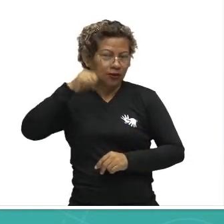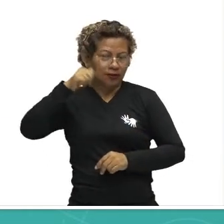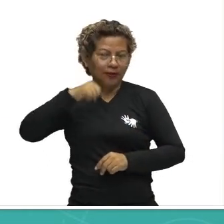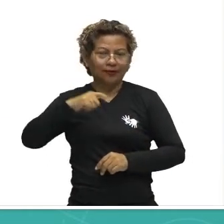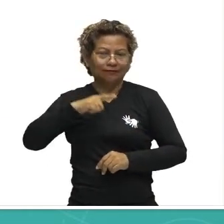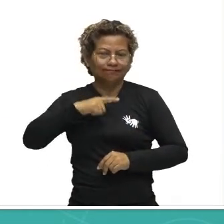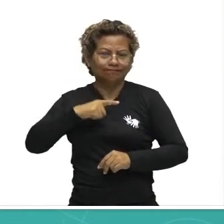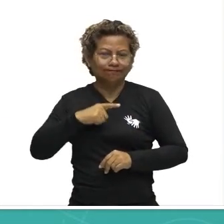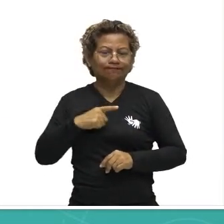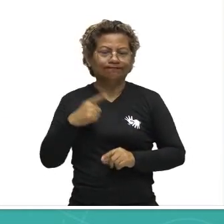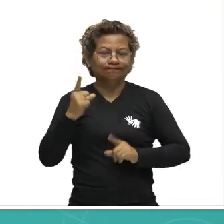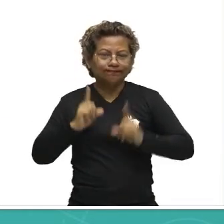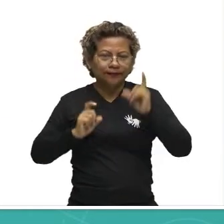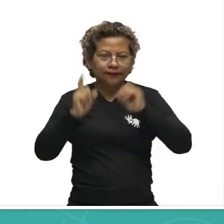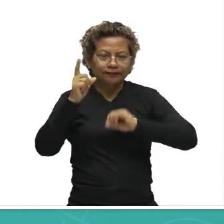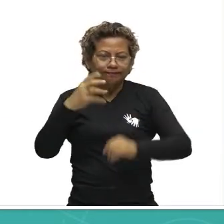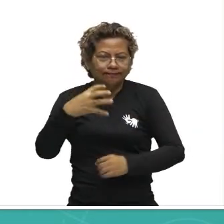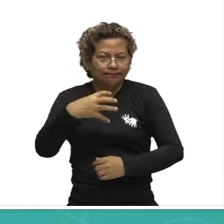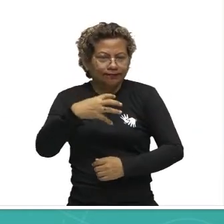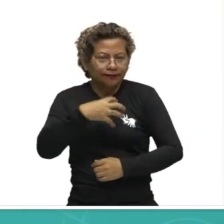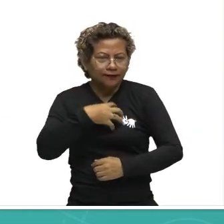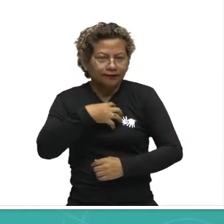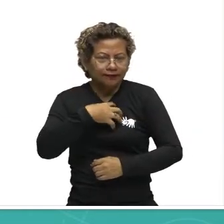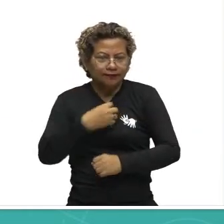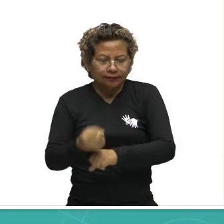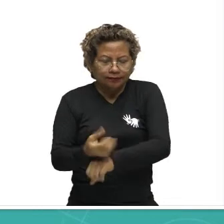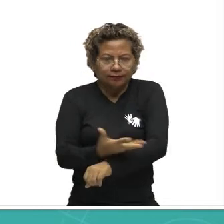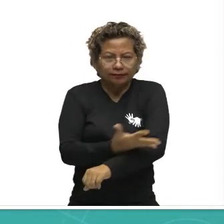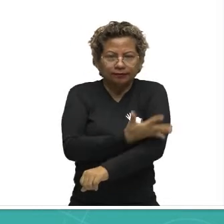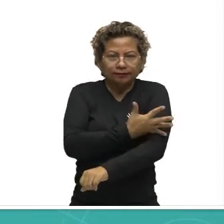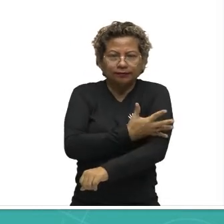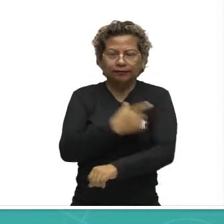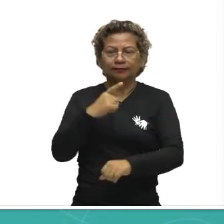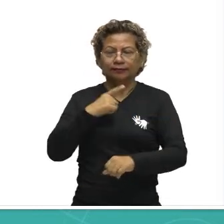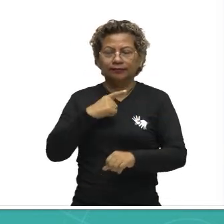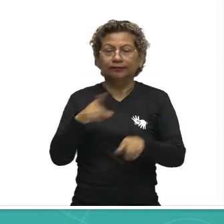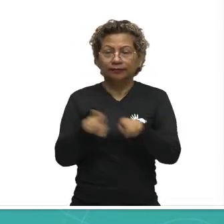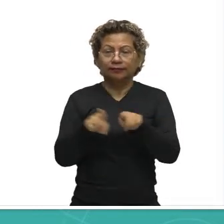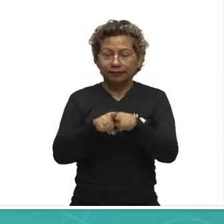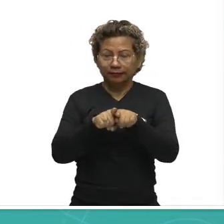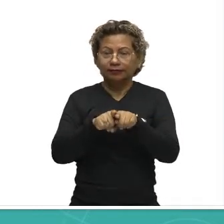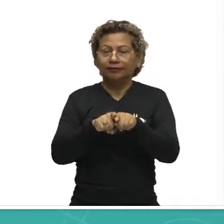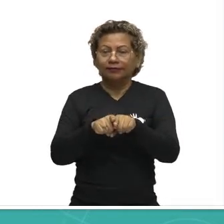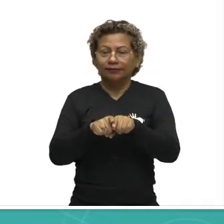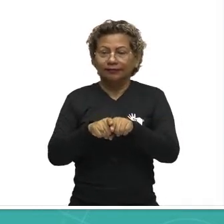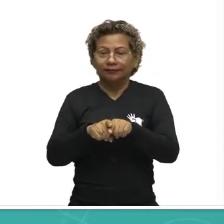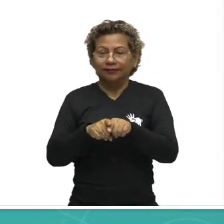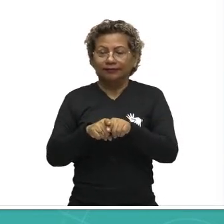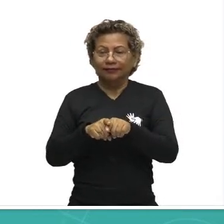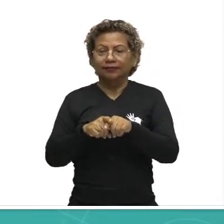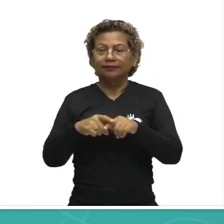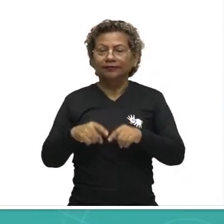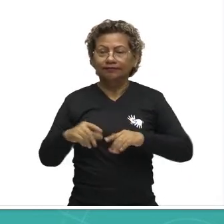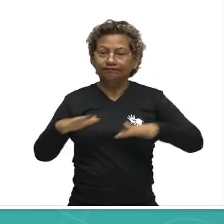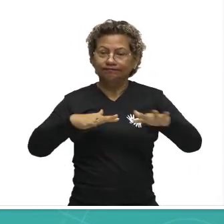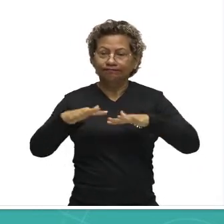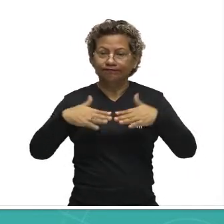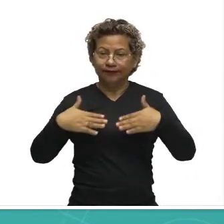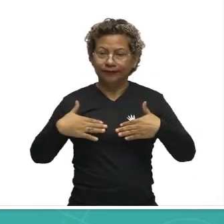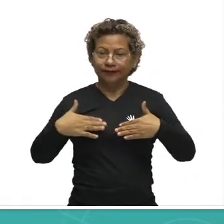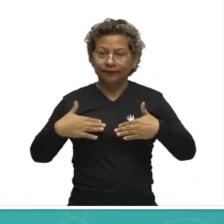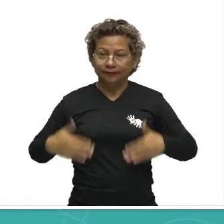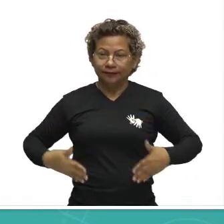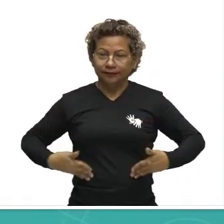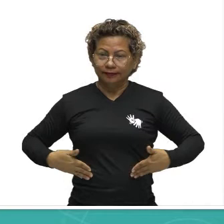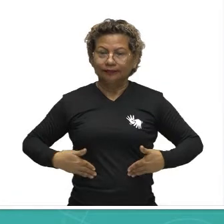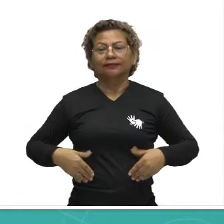expressar sentimento. Movimentos para tremer o peito, as pernas e o abdômen. Então, a dança do ventre, ela